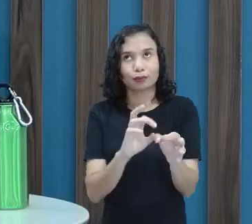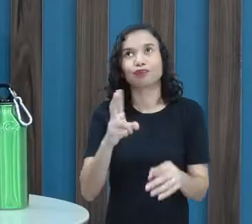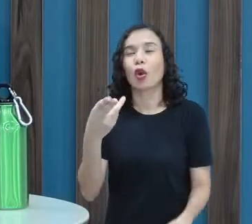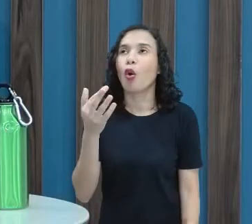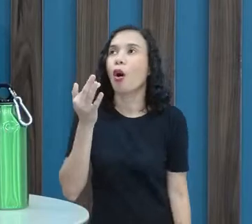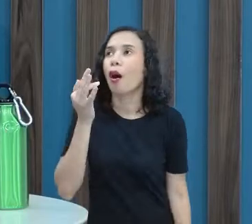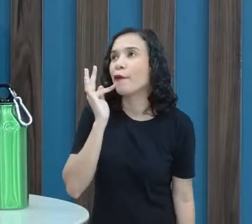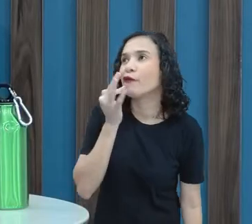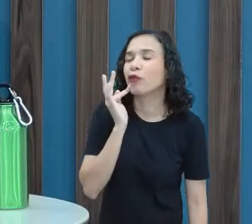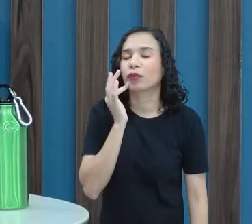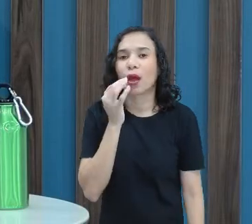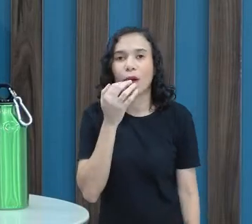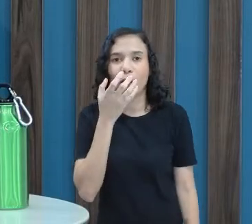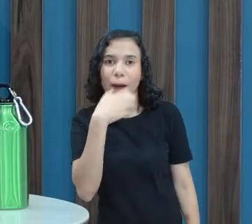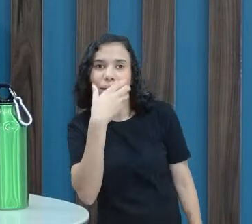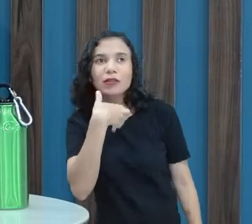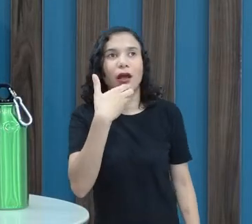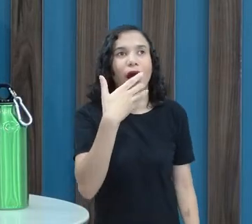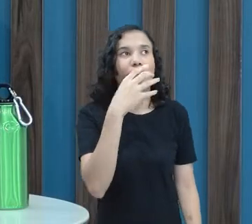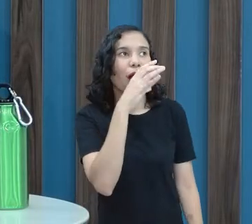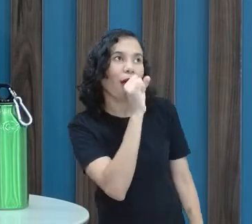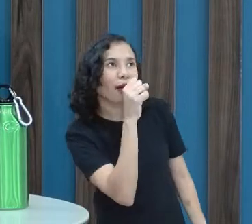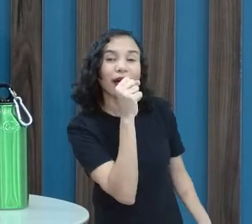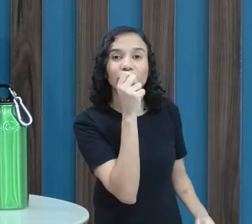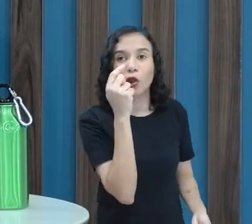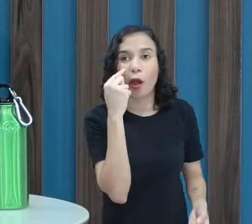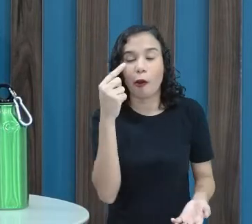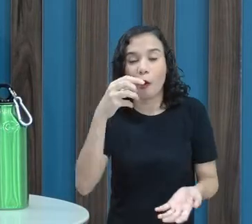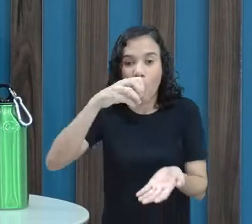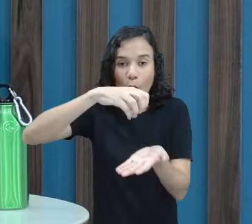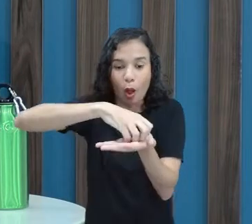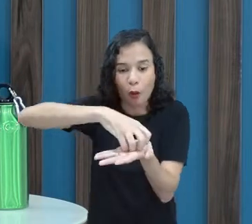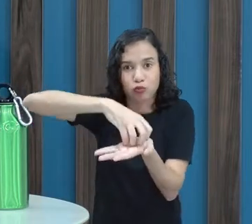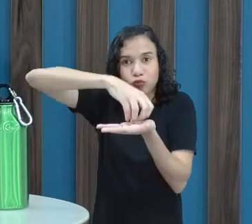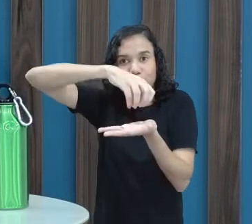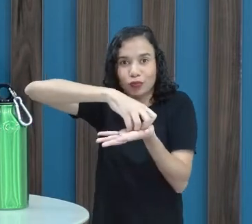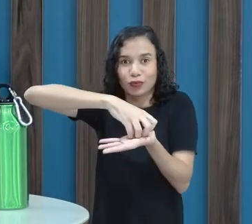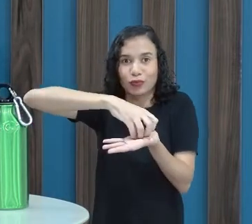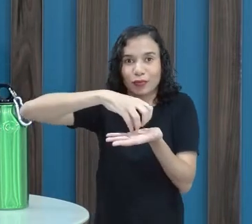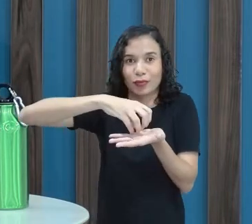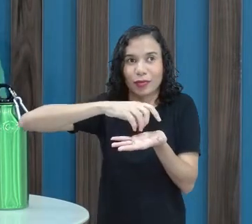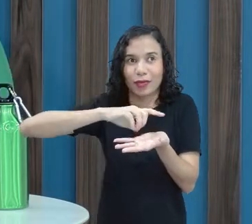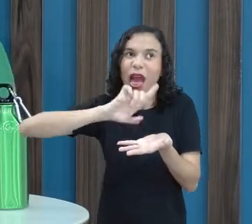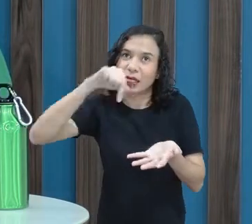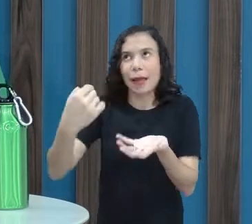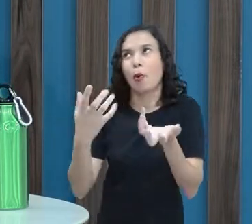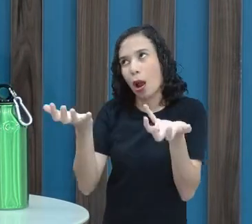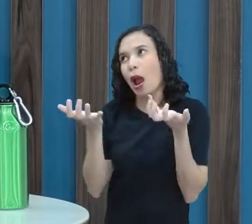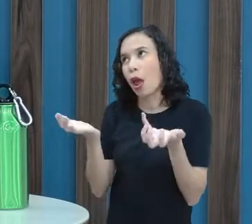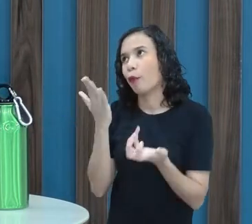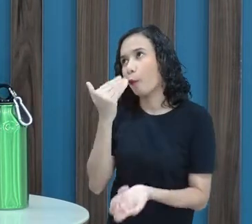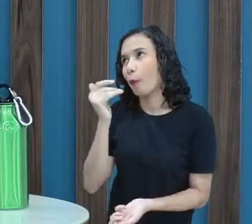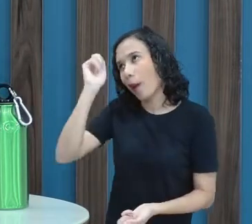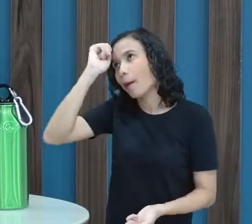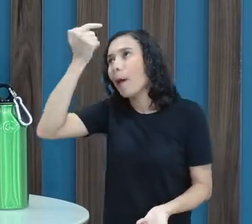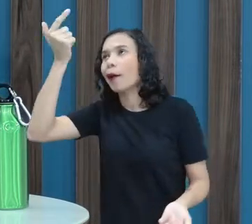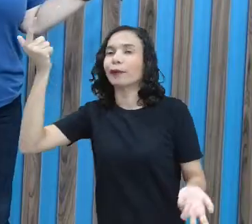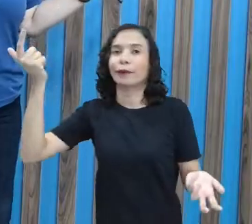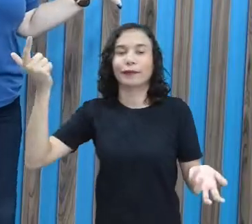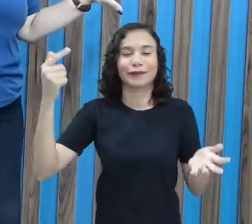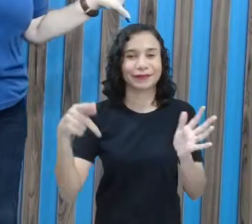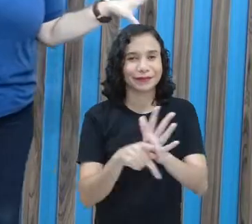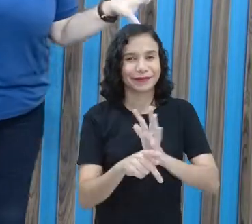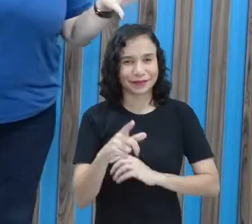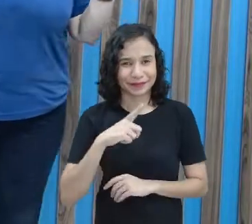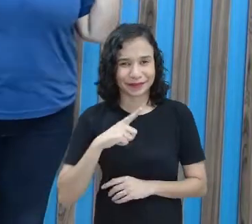fruta redondinha, uma maçã, uma É, laranja, também. bota ali como se fosse um Momentaneamente, núcleo. porque depois você vai querer comer Depois essa vai lá e maçã come. e essa laranja, né? Com